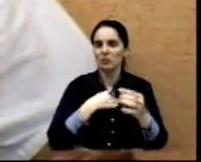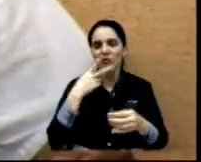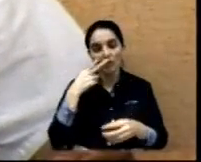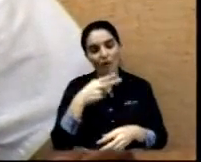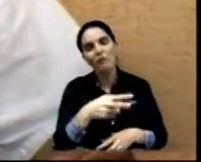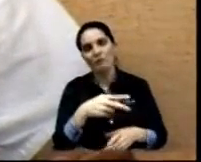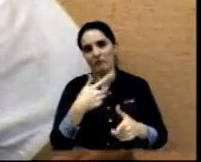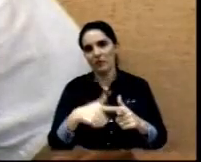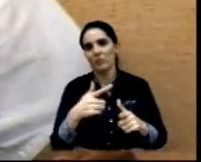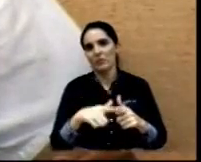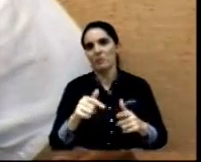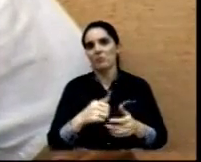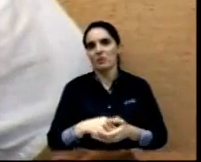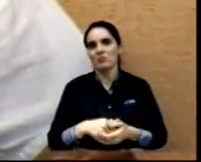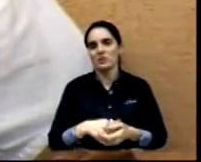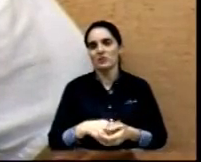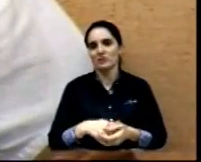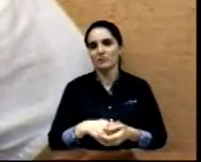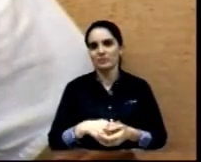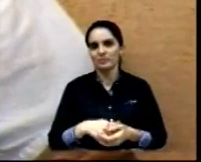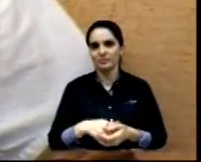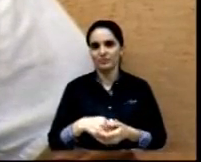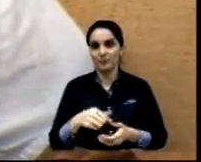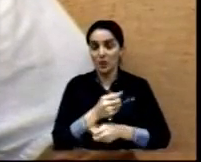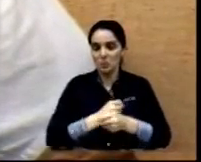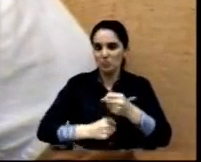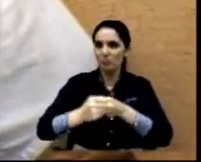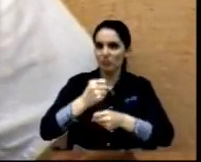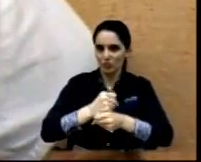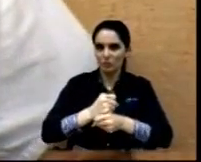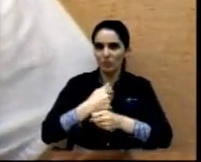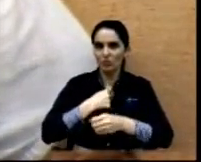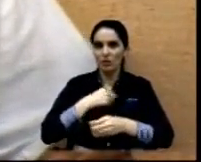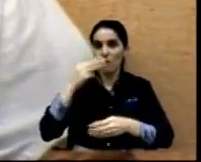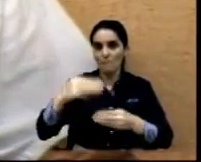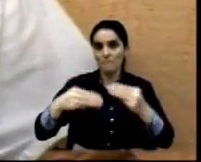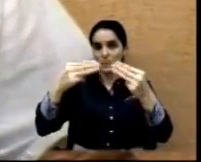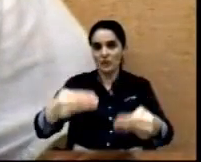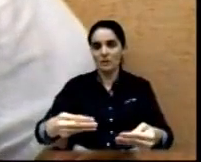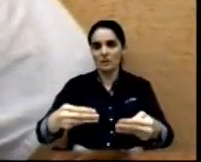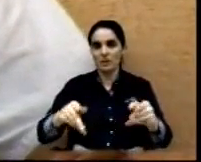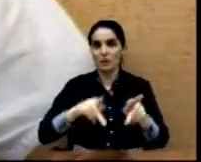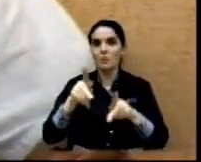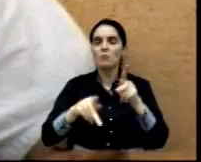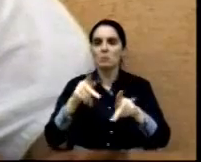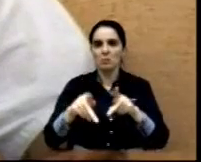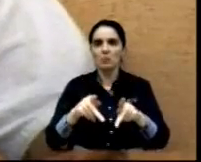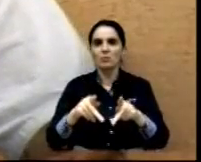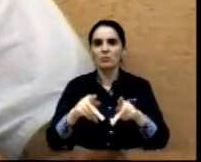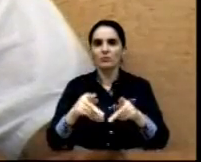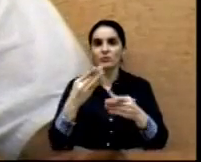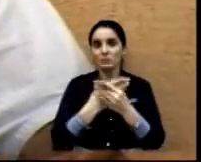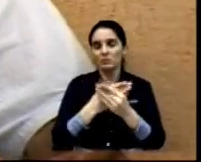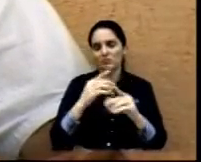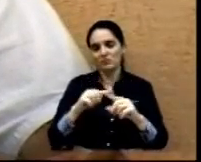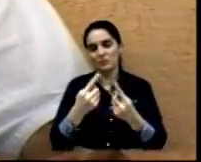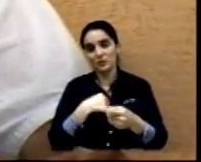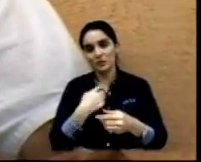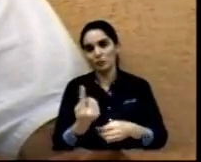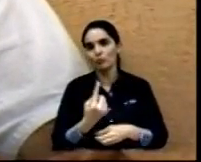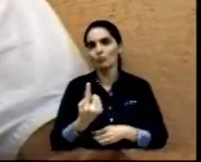Eu tenho várias representações no último ano no Ministério Público. Eu achei muitos problemas. Mas como eu disse, eu sou sozinho, faço